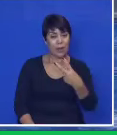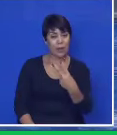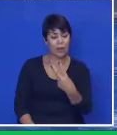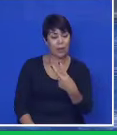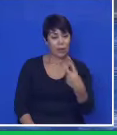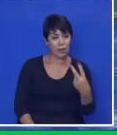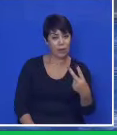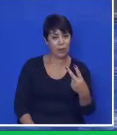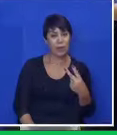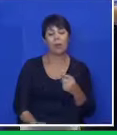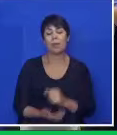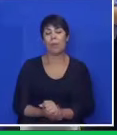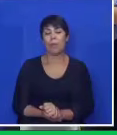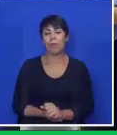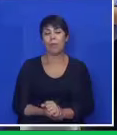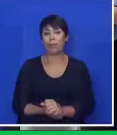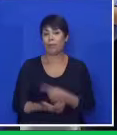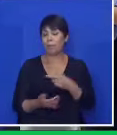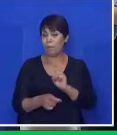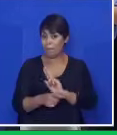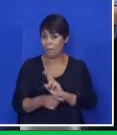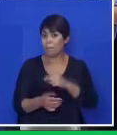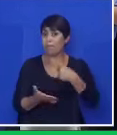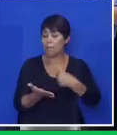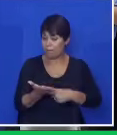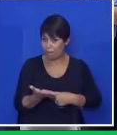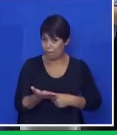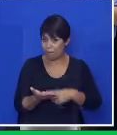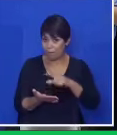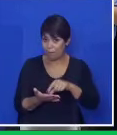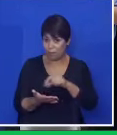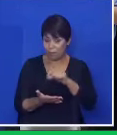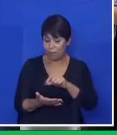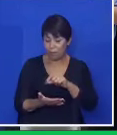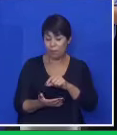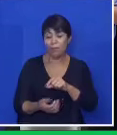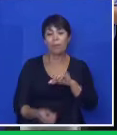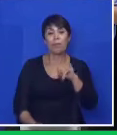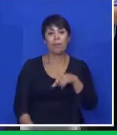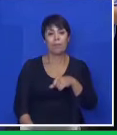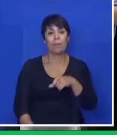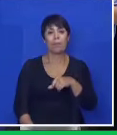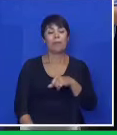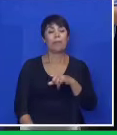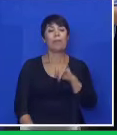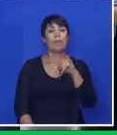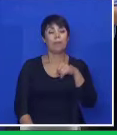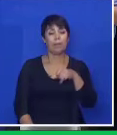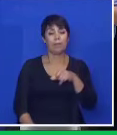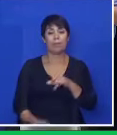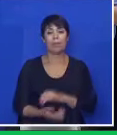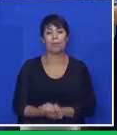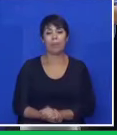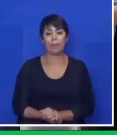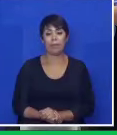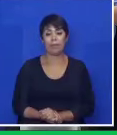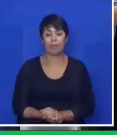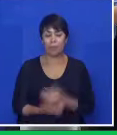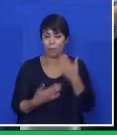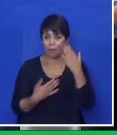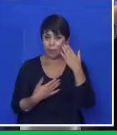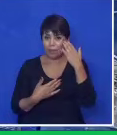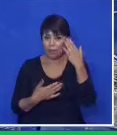e 22. Auditoras, confirmam os números sorteados na Mega Sena? Sim, confirmo. Sim,